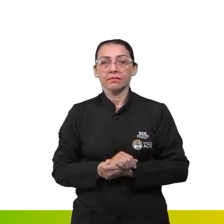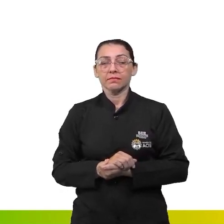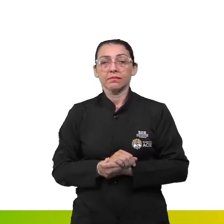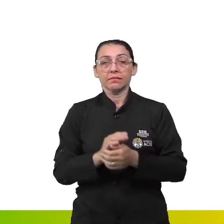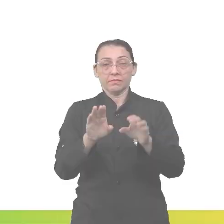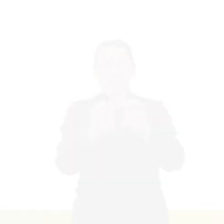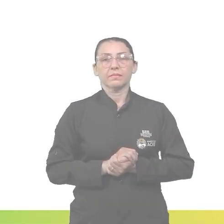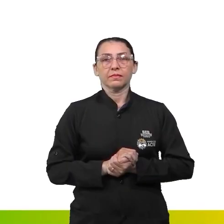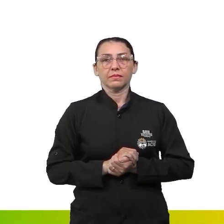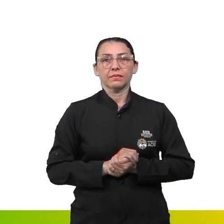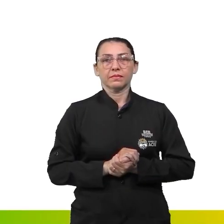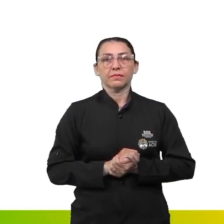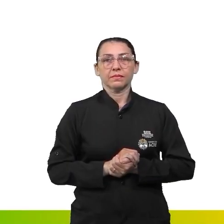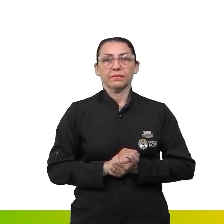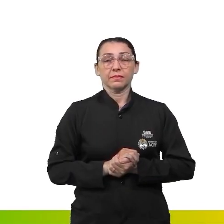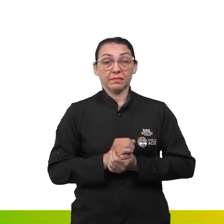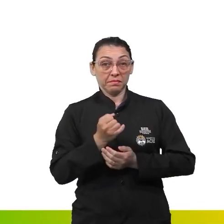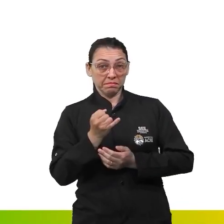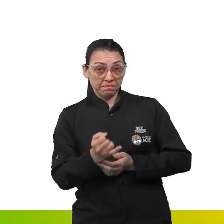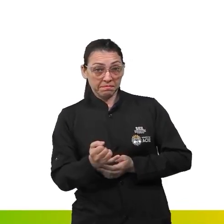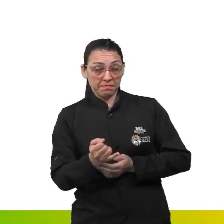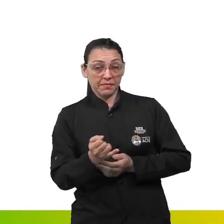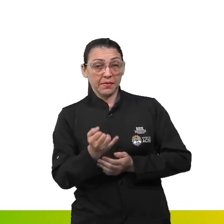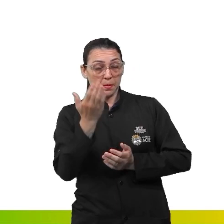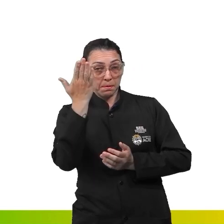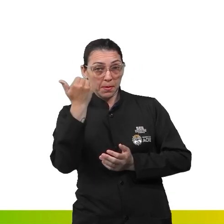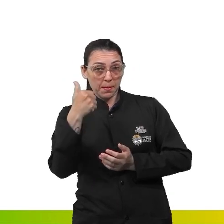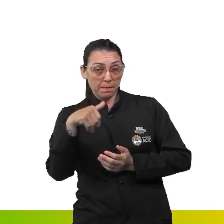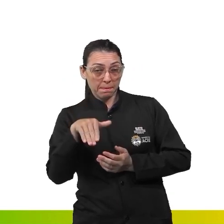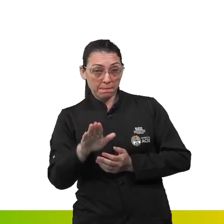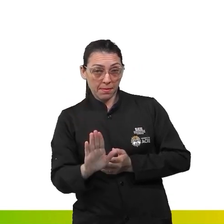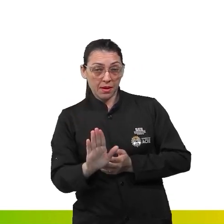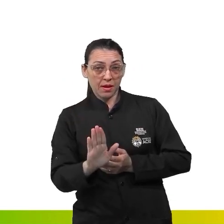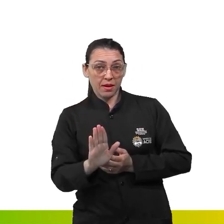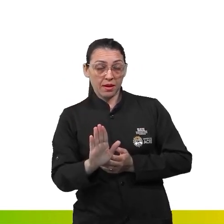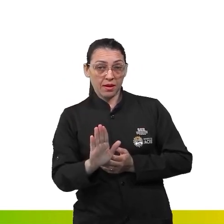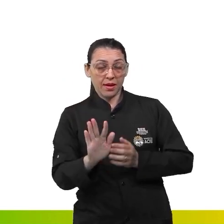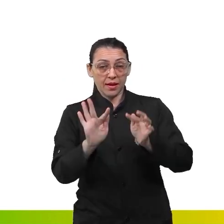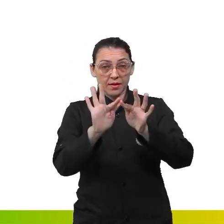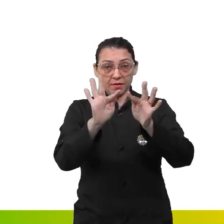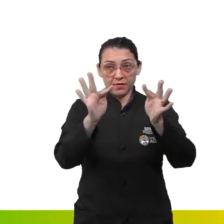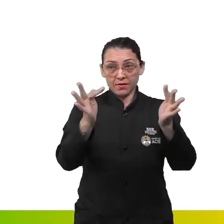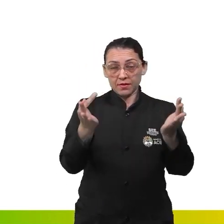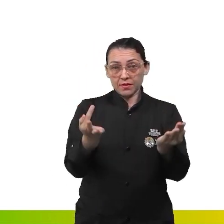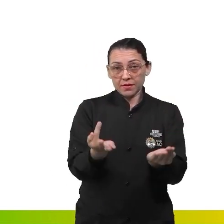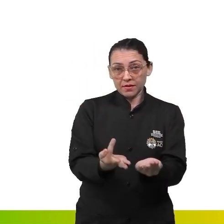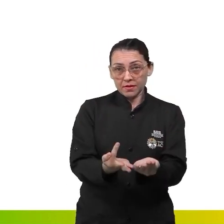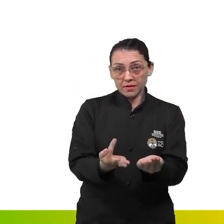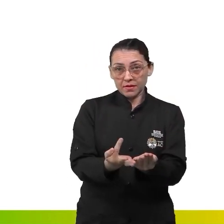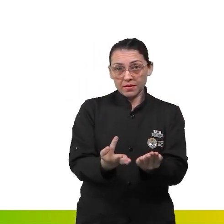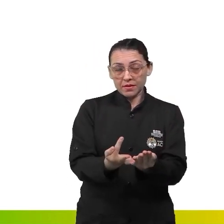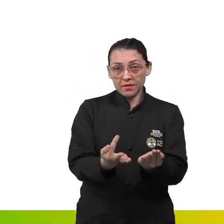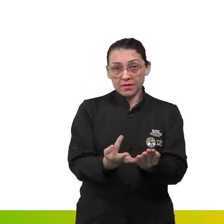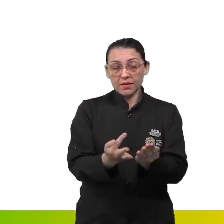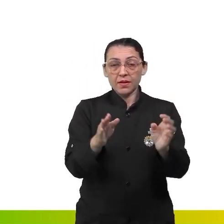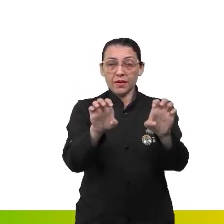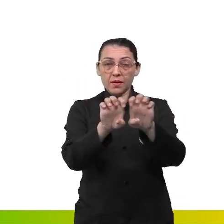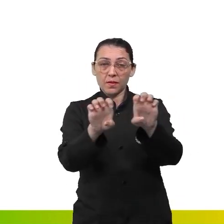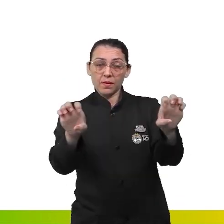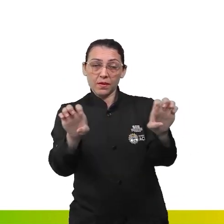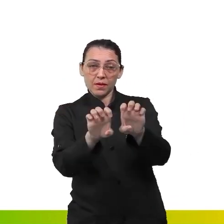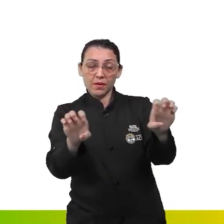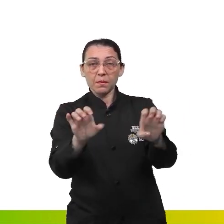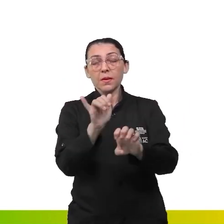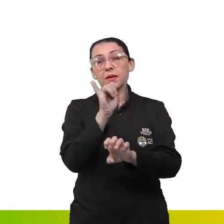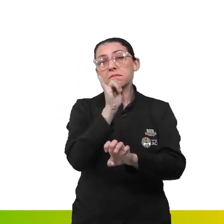equações exponenciais. Se você quiser saber um pouco mais sobre as funções exponenciais e equações exponenciais,